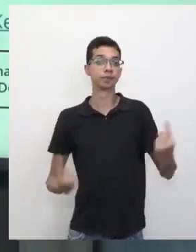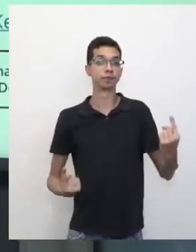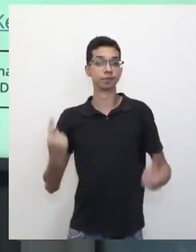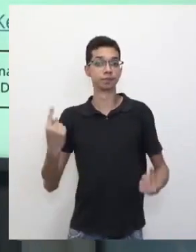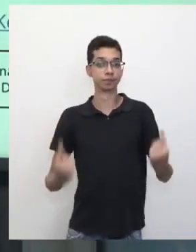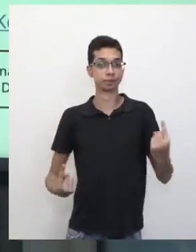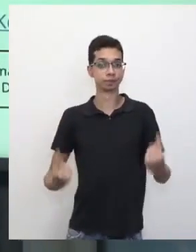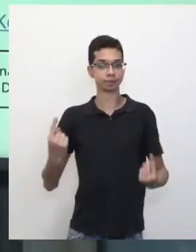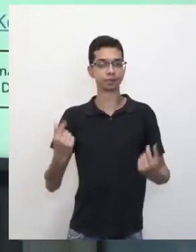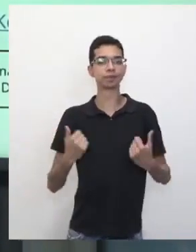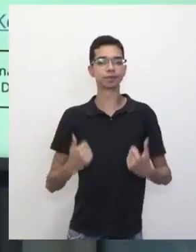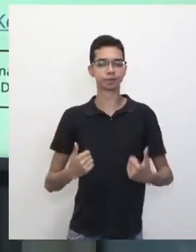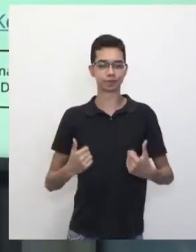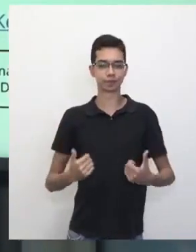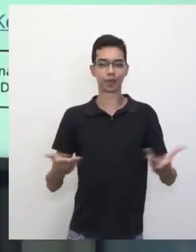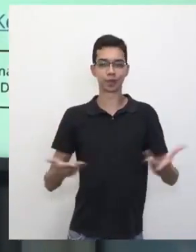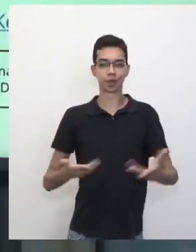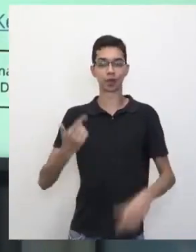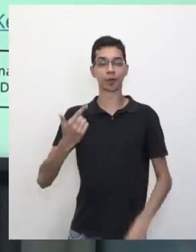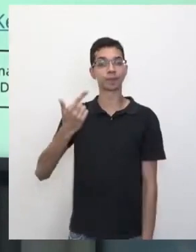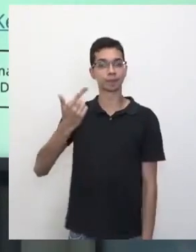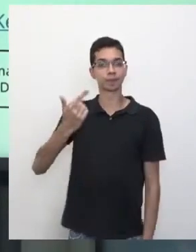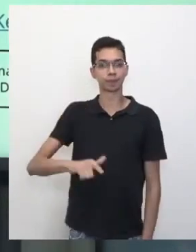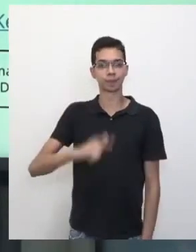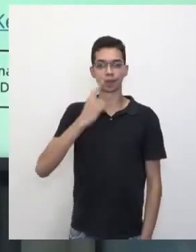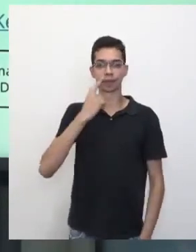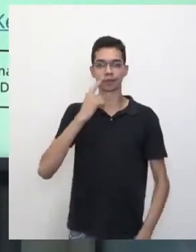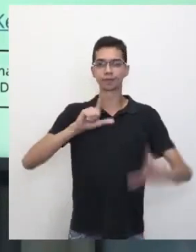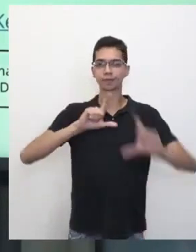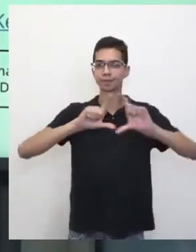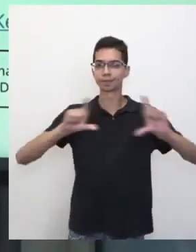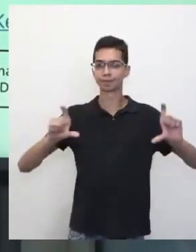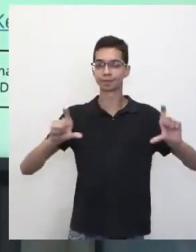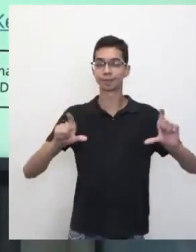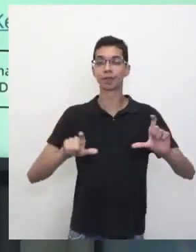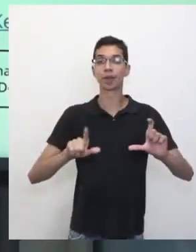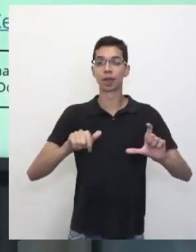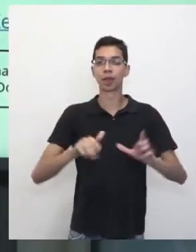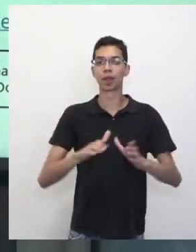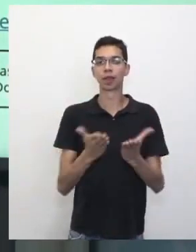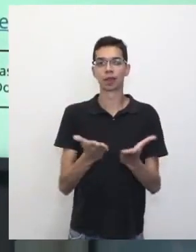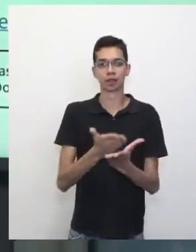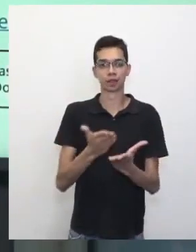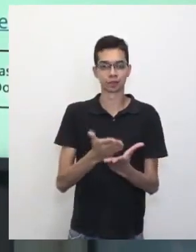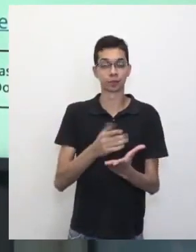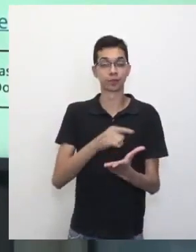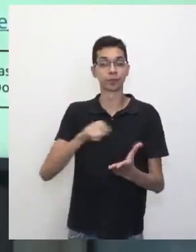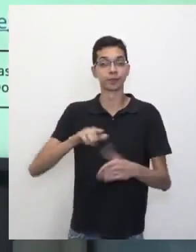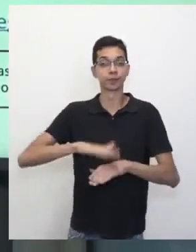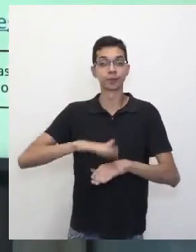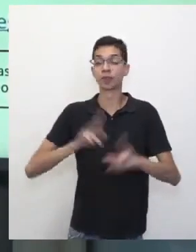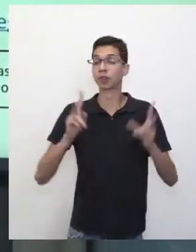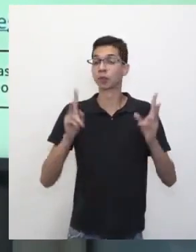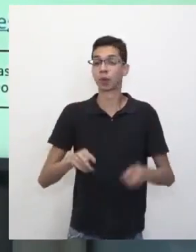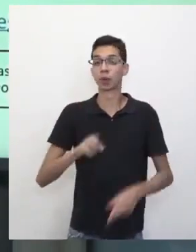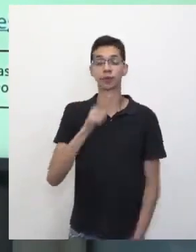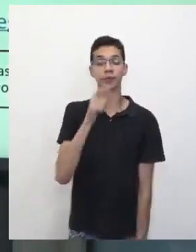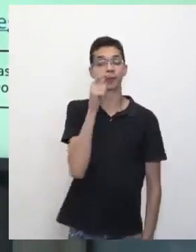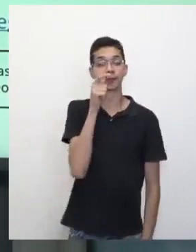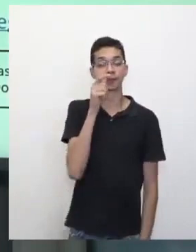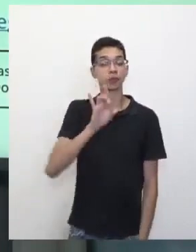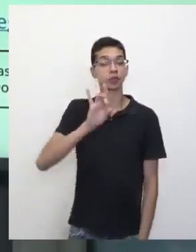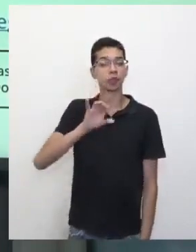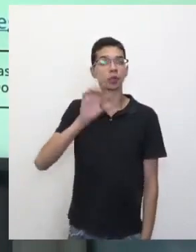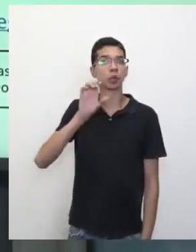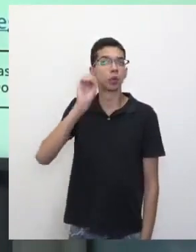partezinha com um outro trecho do mesmo livro. Tá? Vai passar para vocês, vocês vão fazer a mesma coisa. Só assistir,